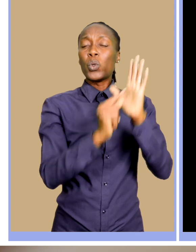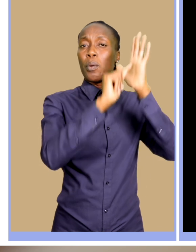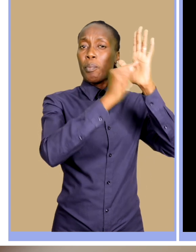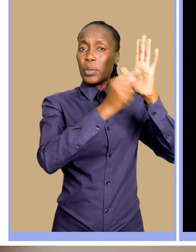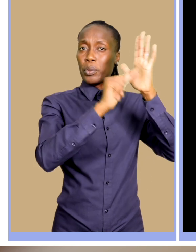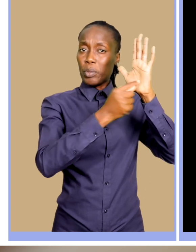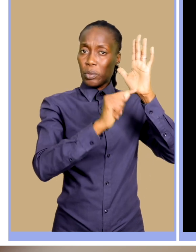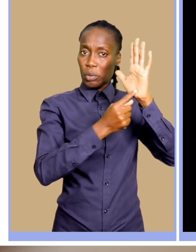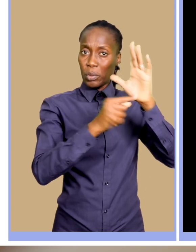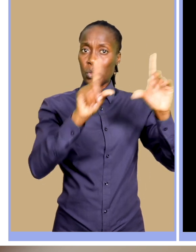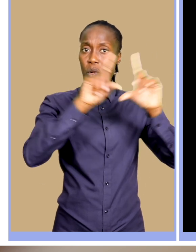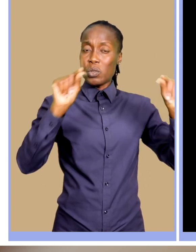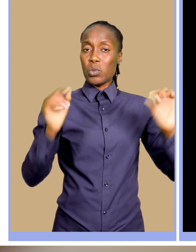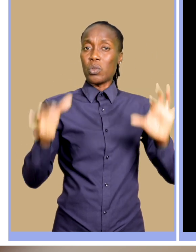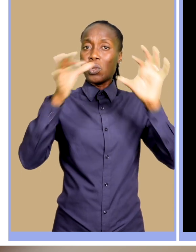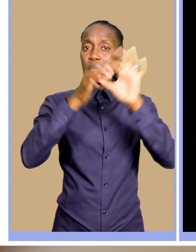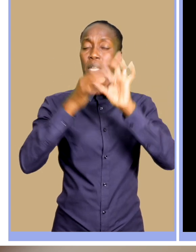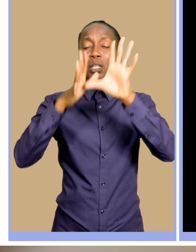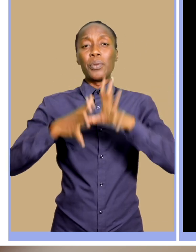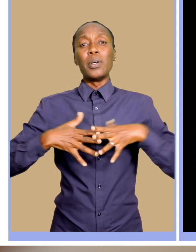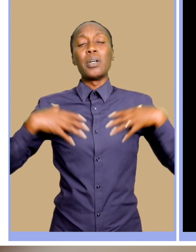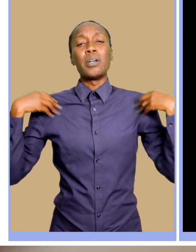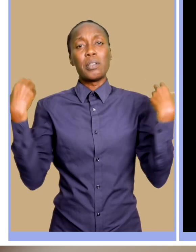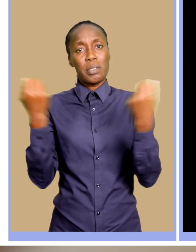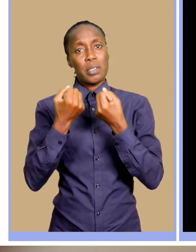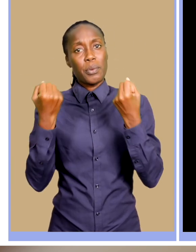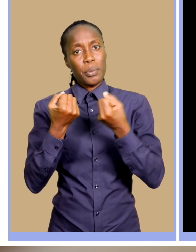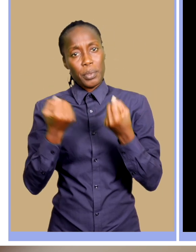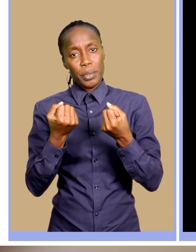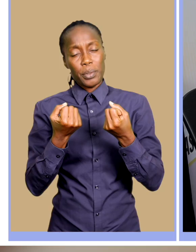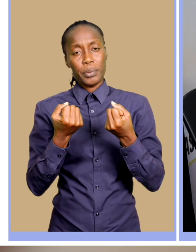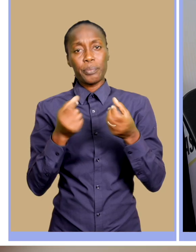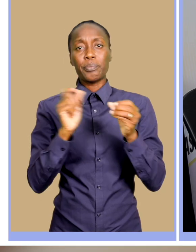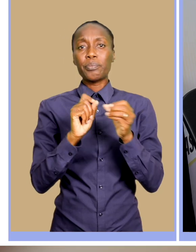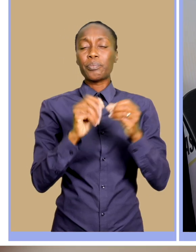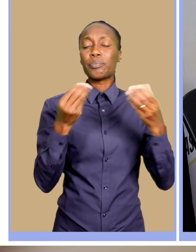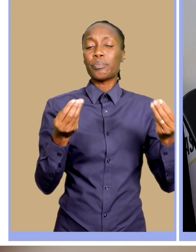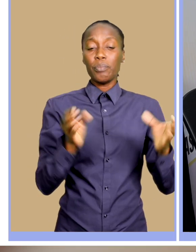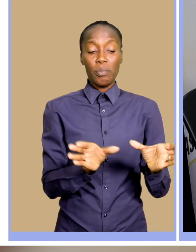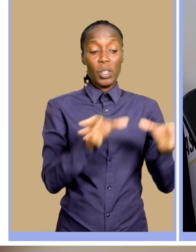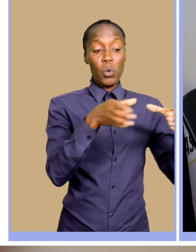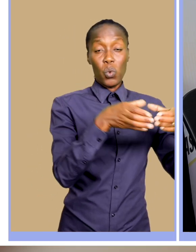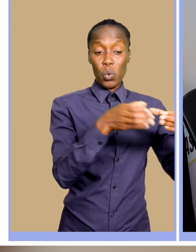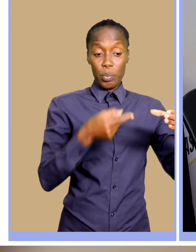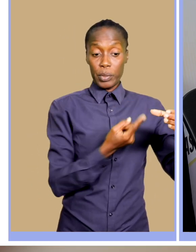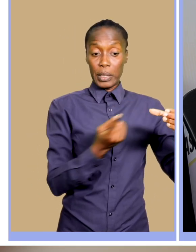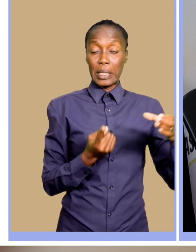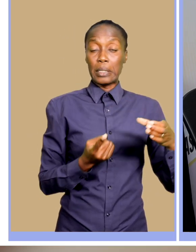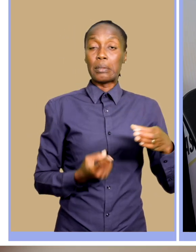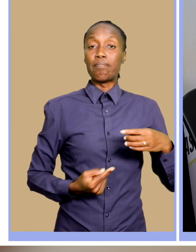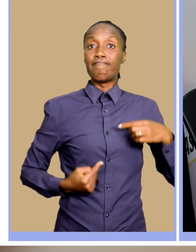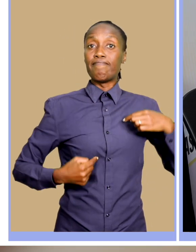incluindo o quão os grupos vulneráveis são afetados por, no